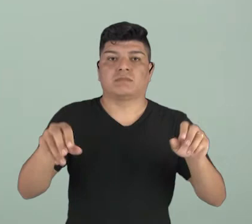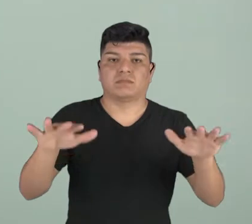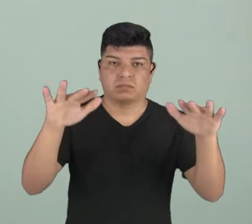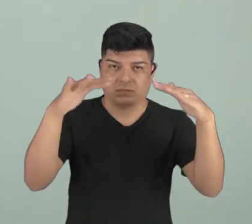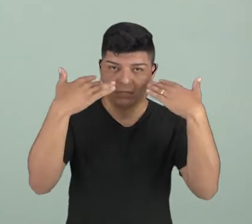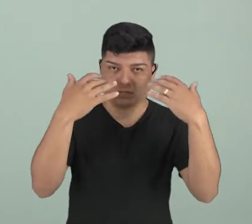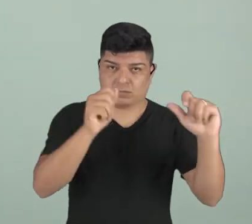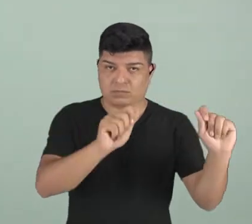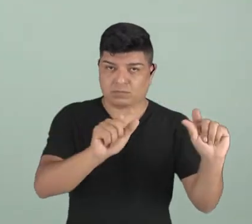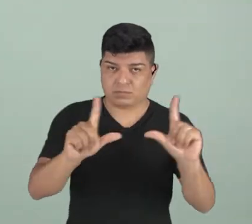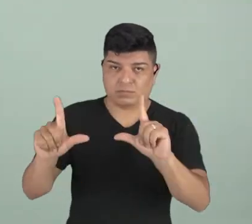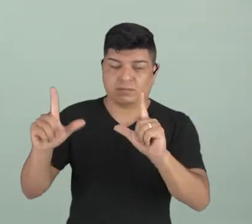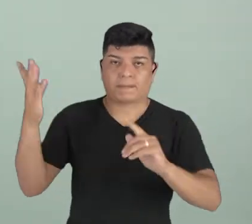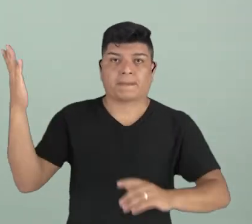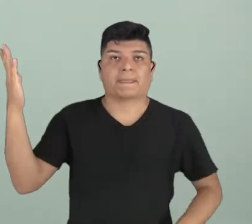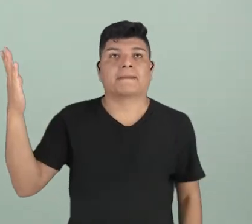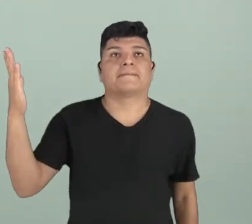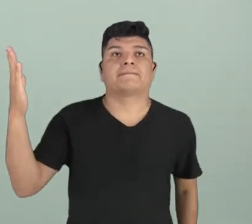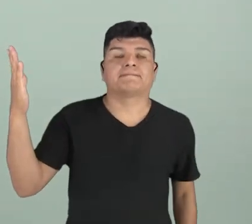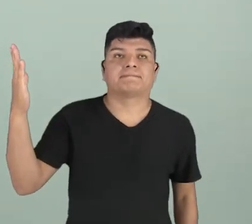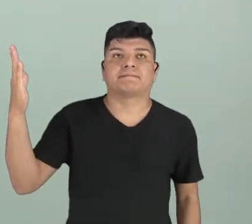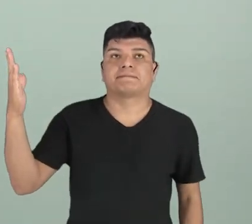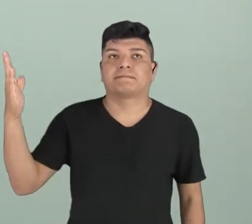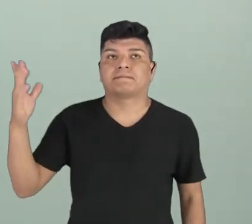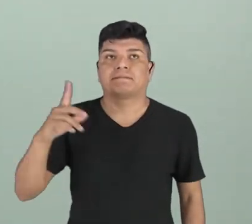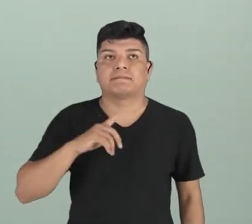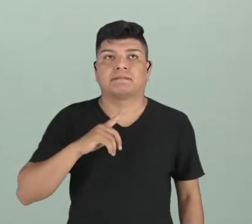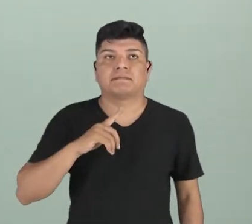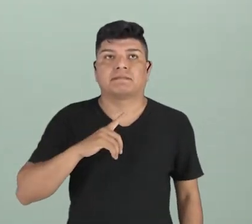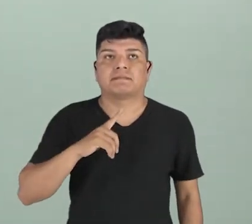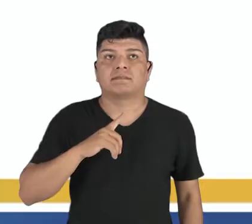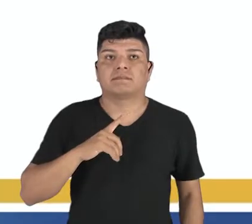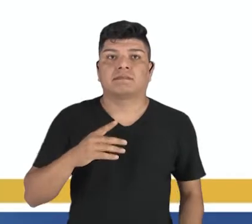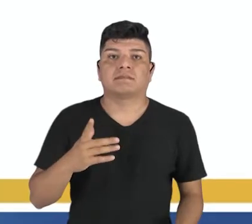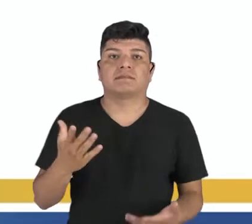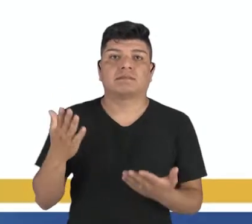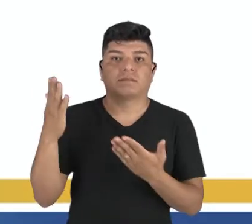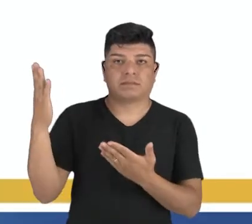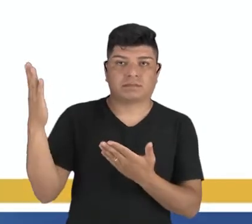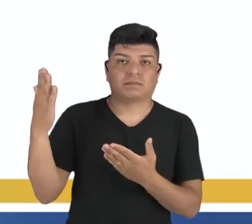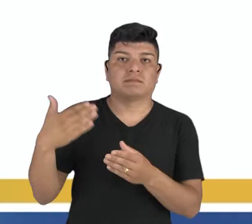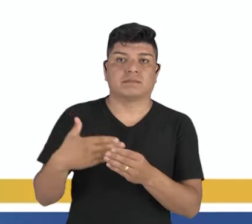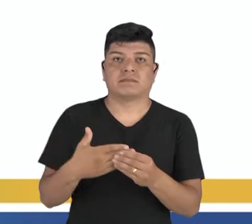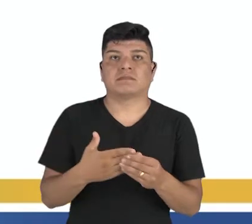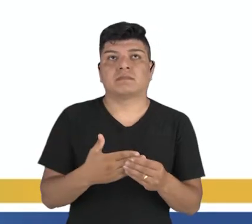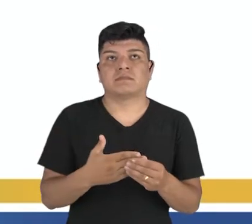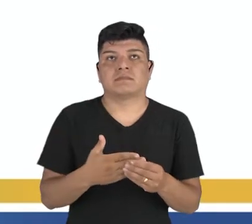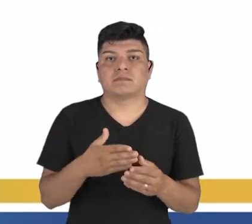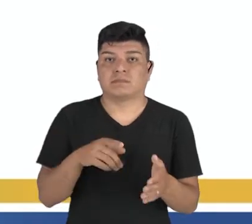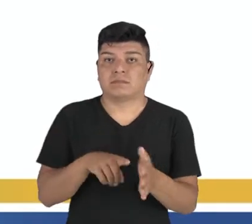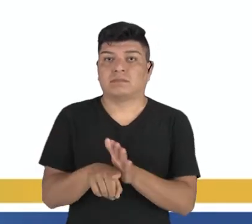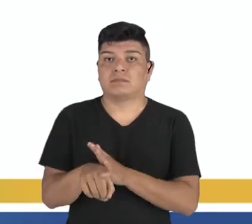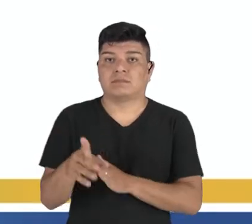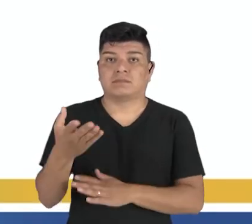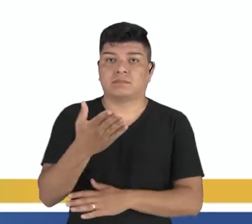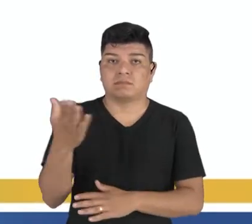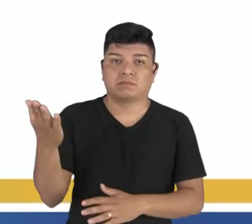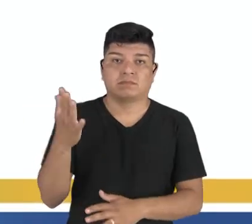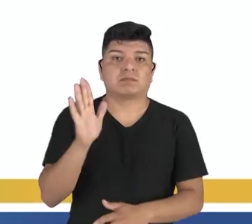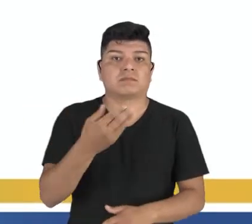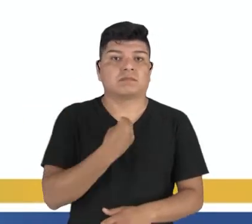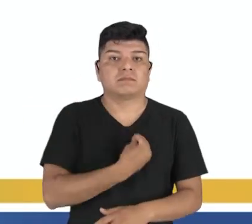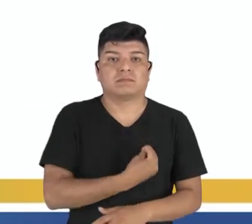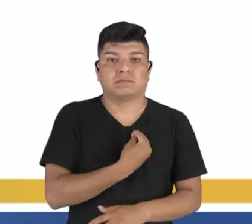Acompanhe comigo o nosso material. Então, olha só, eu trouxe aí para vocês uma situação que vocês